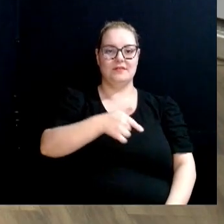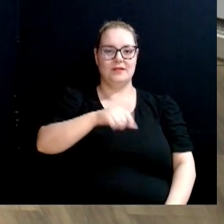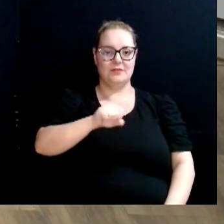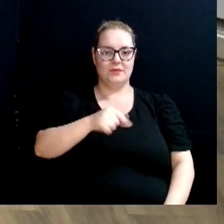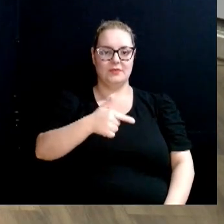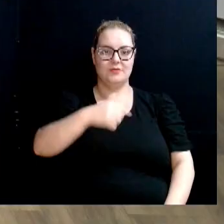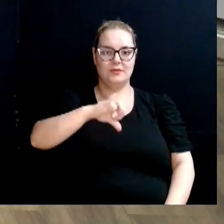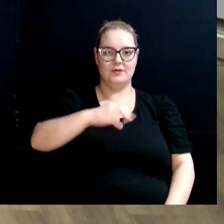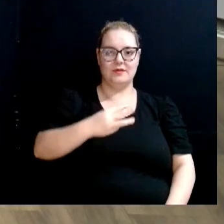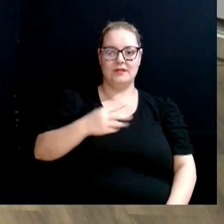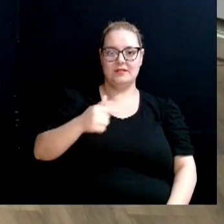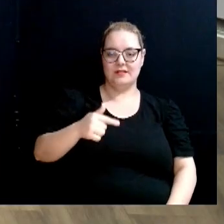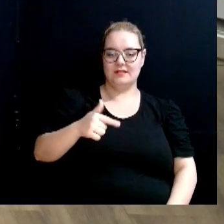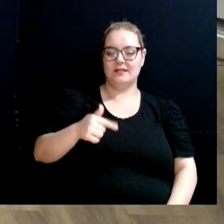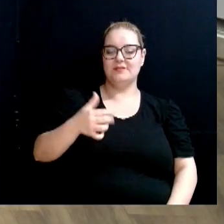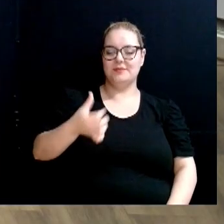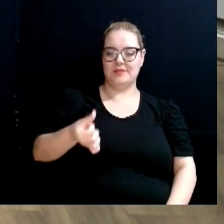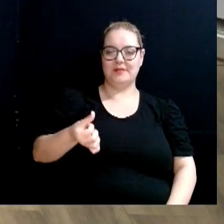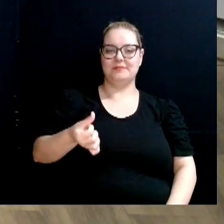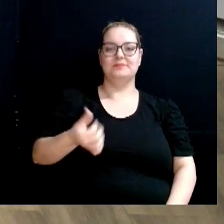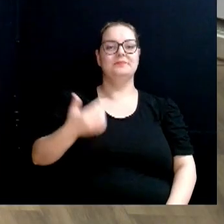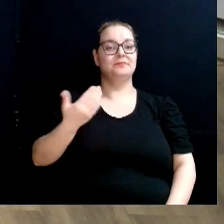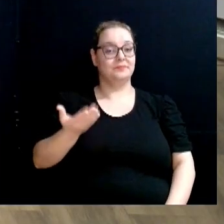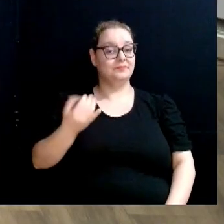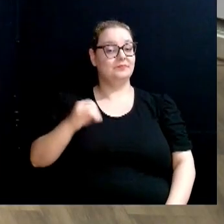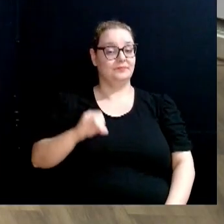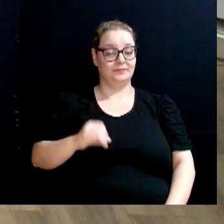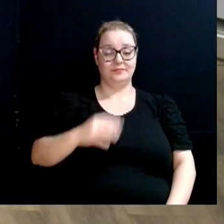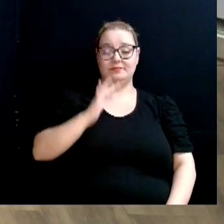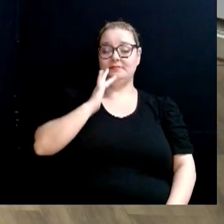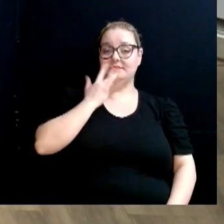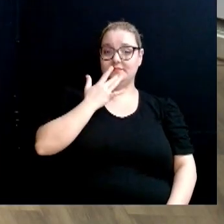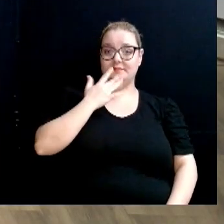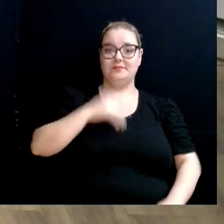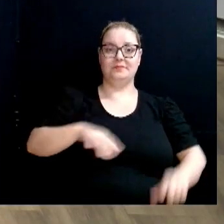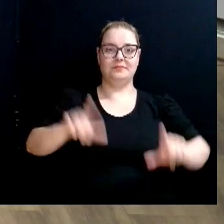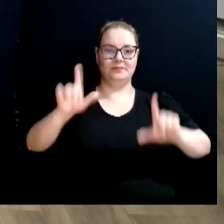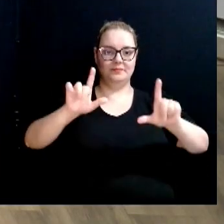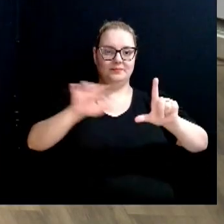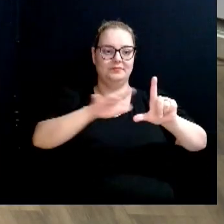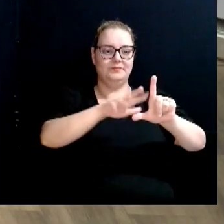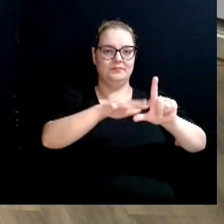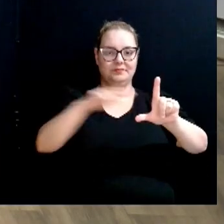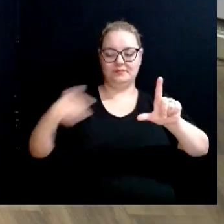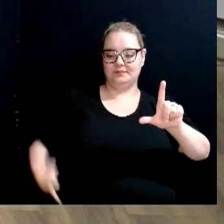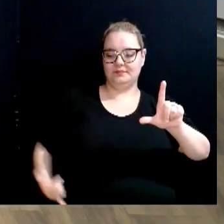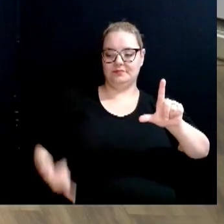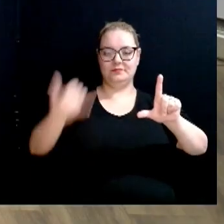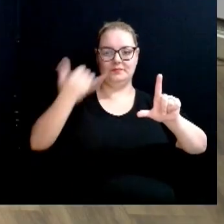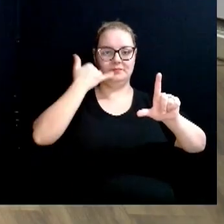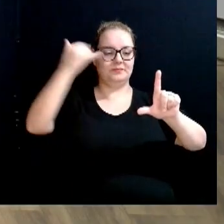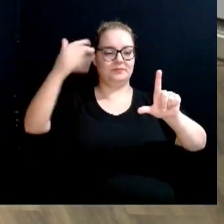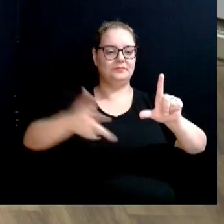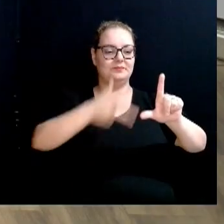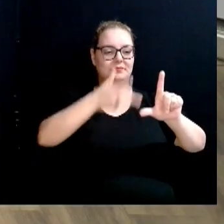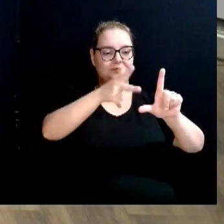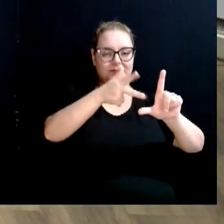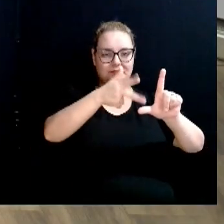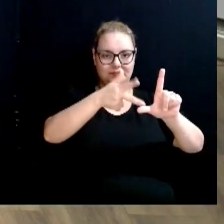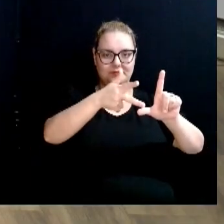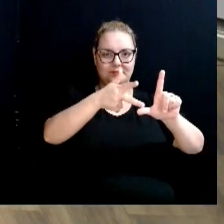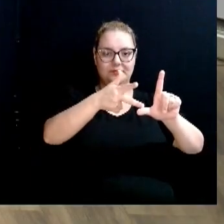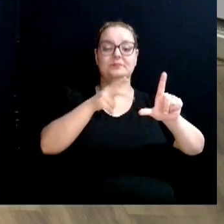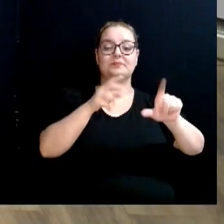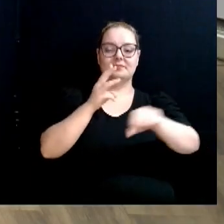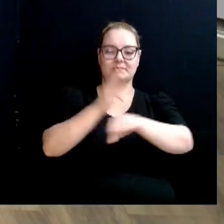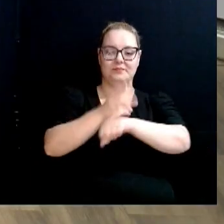97829 3776. Se você preferir, aponte a câmera do seu celular para o QR Code que aparece aí no seu vídeo e você já